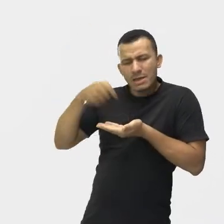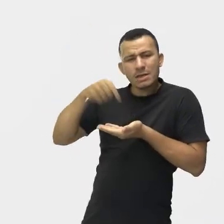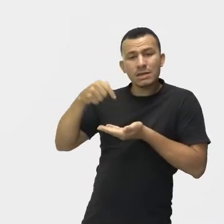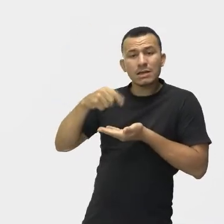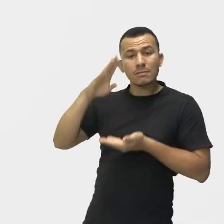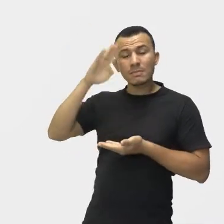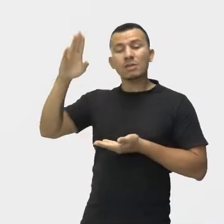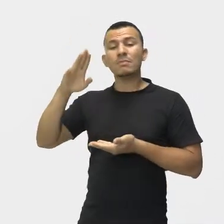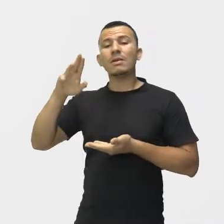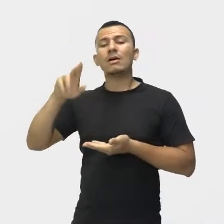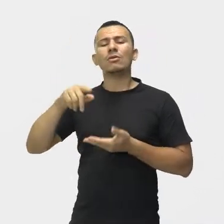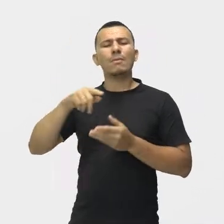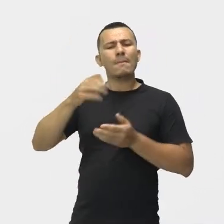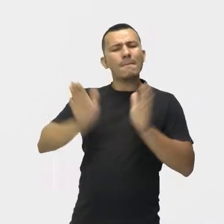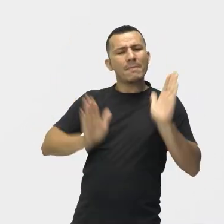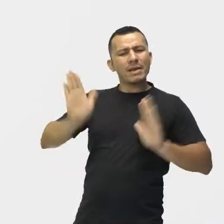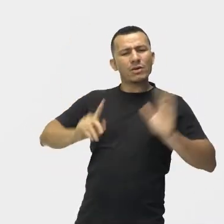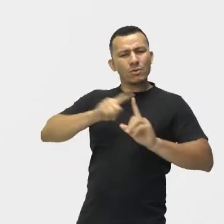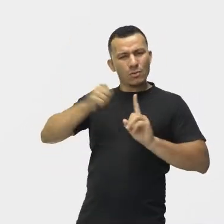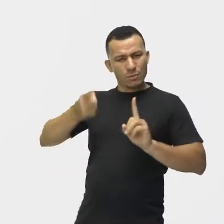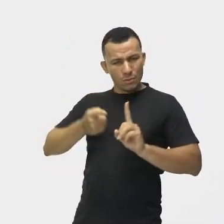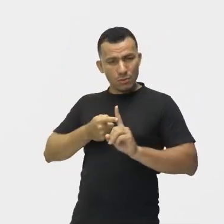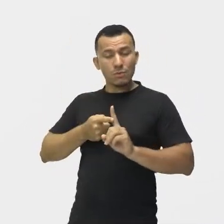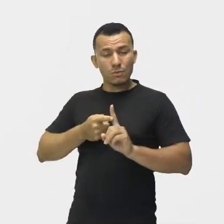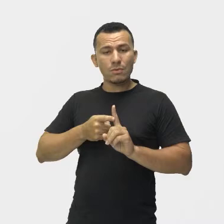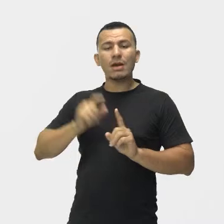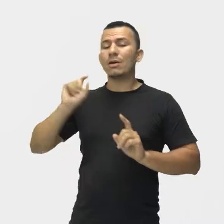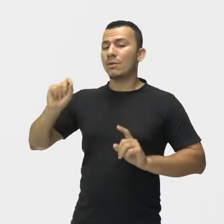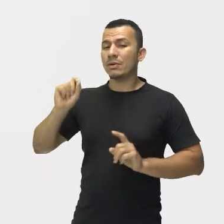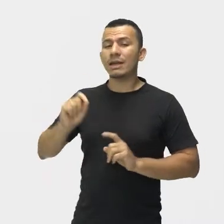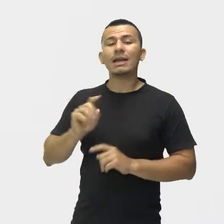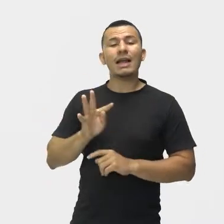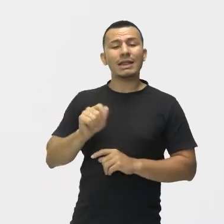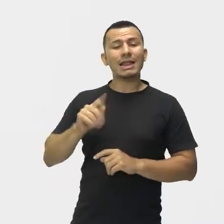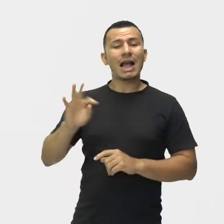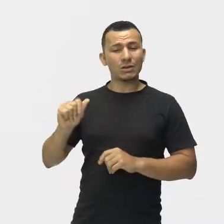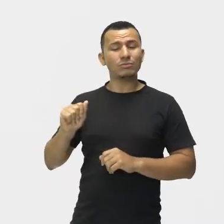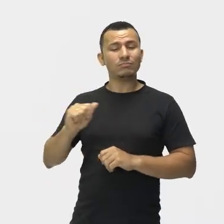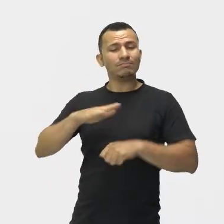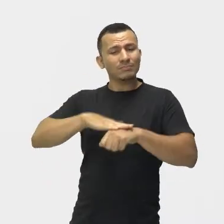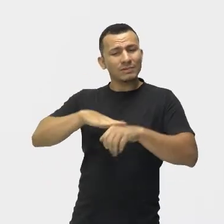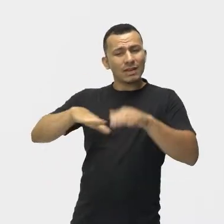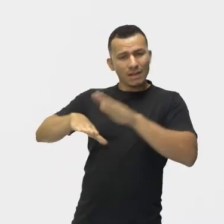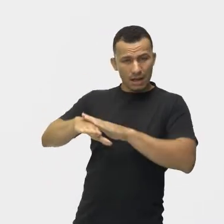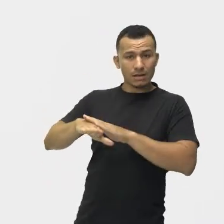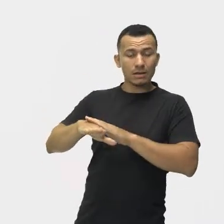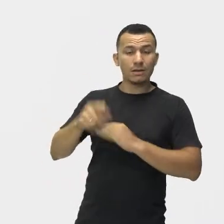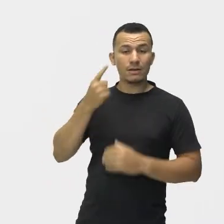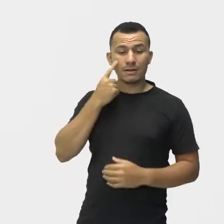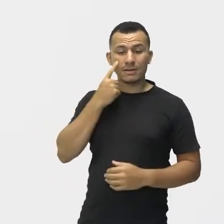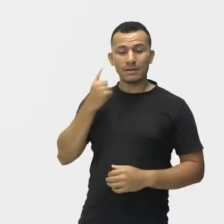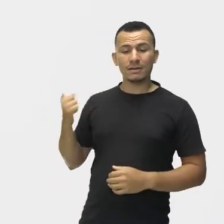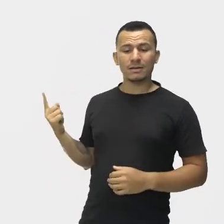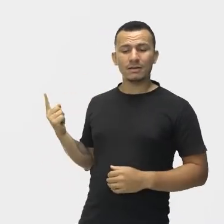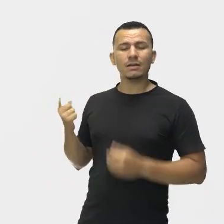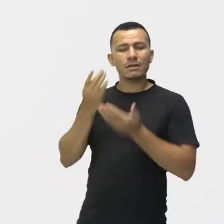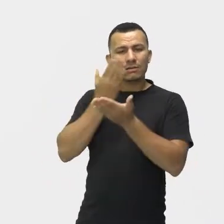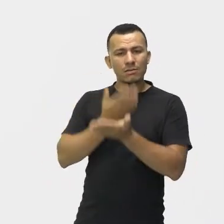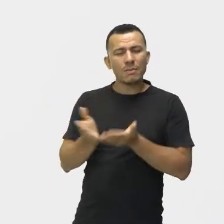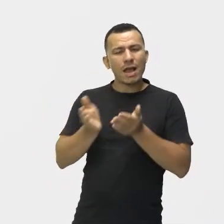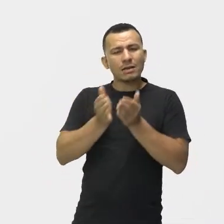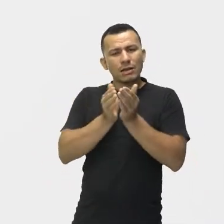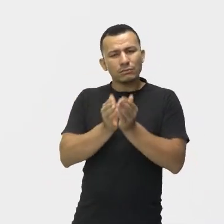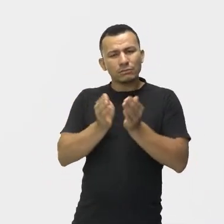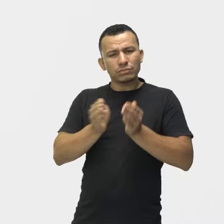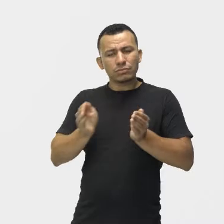momento da gestação, do desenvolvimento do embrião, é justamente o tato, certo? Então, a gente está observando ali que começa a se